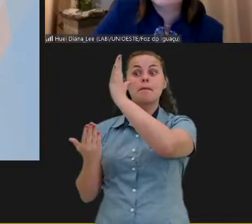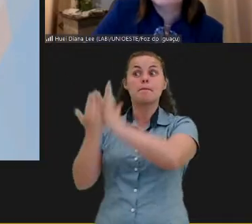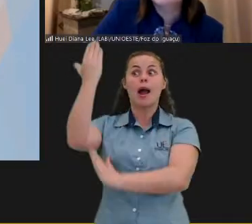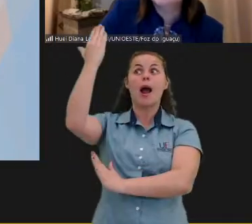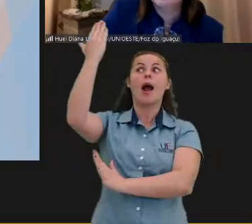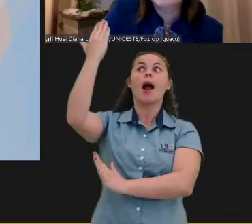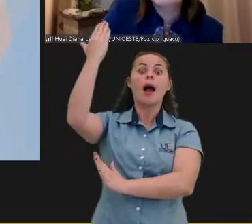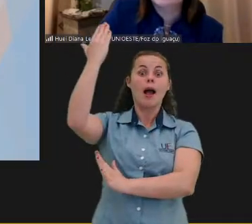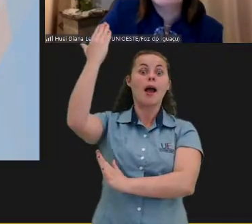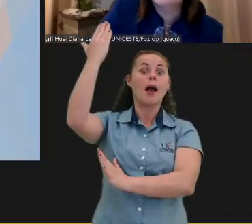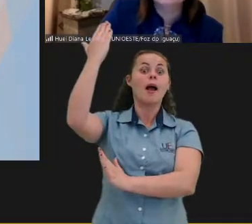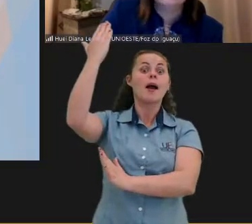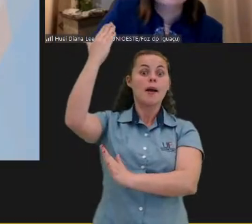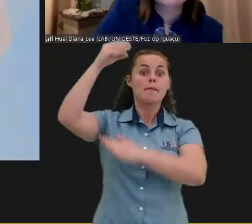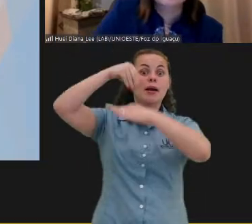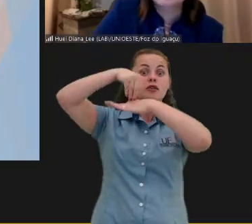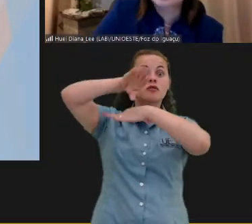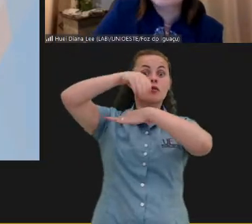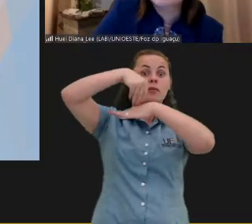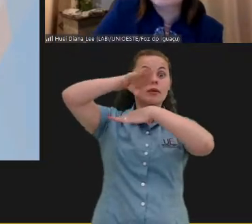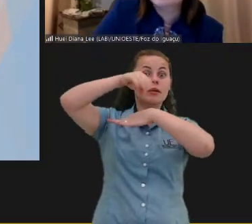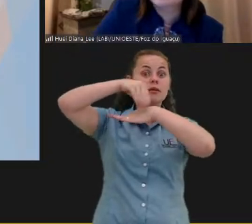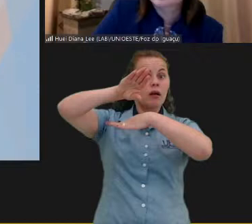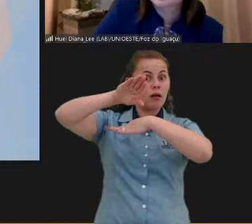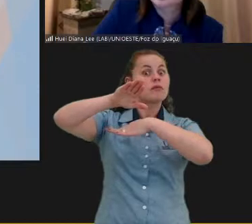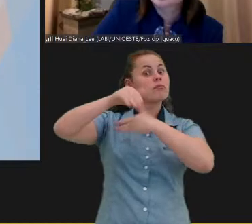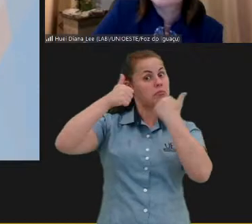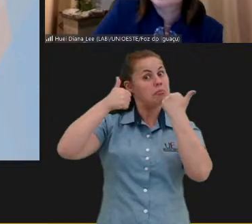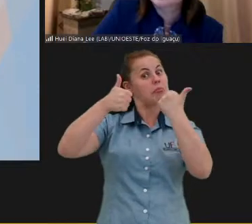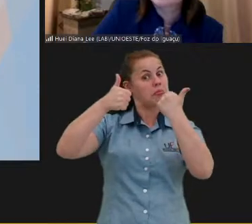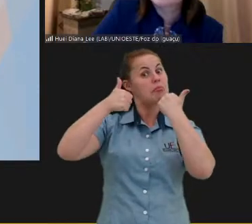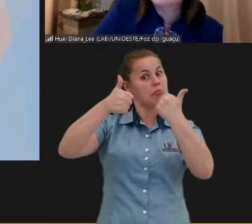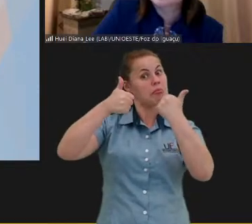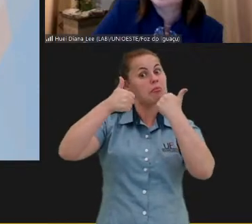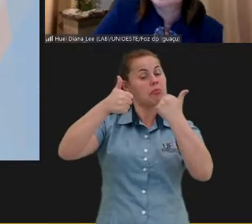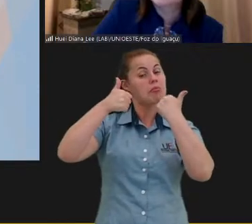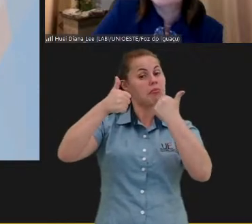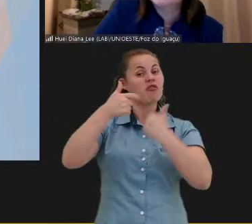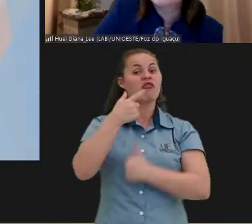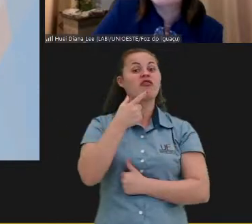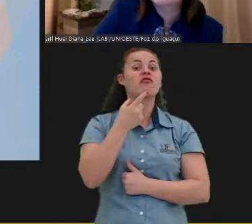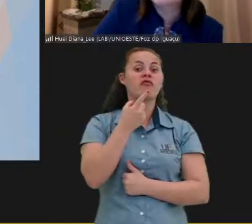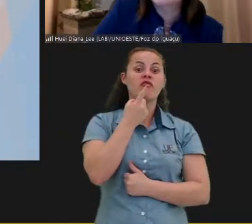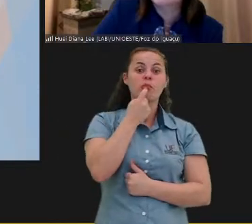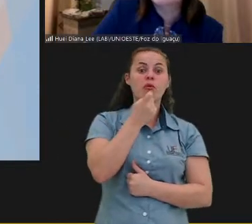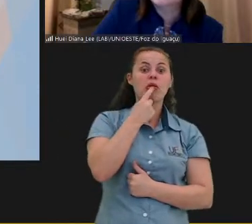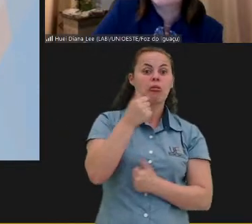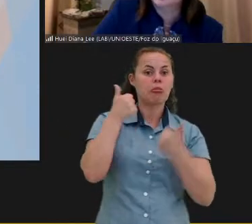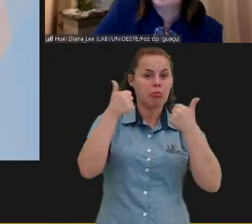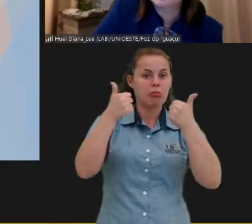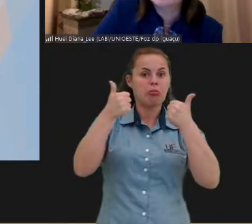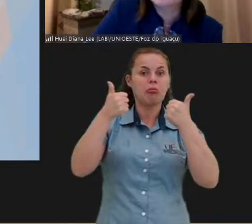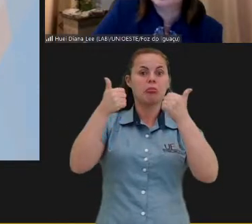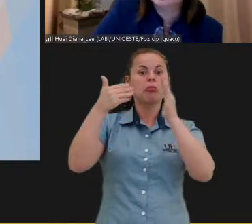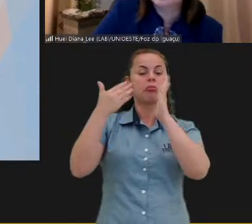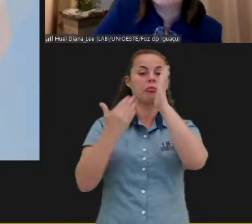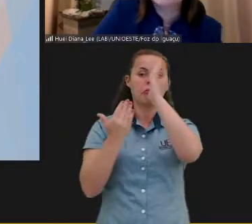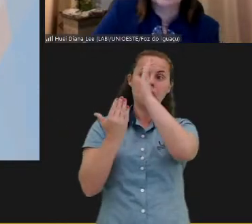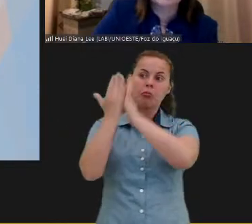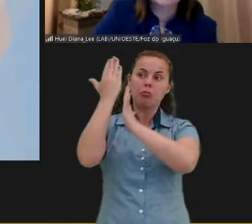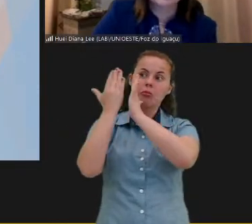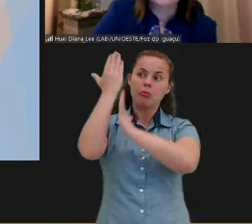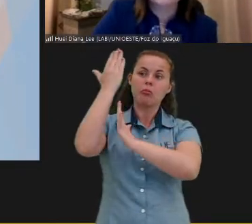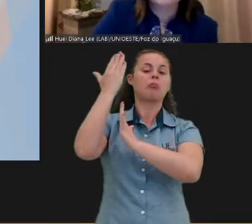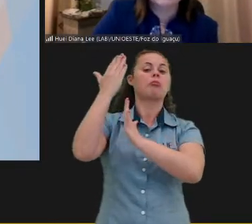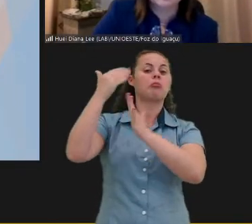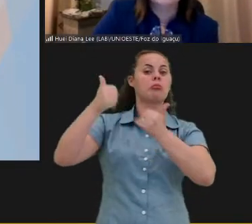pico, mas nos comentários positivos. A gente vê que daí tem os negativos, mas eles vão diminuindo, mas a proporção dos positivos